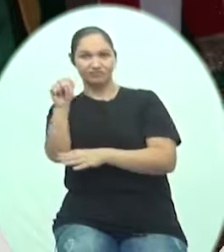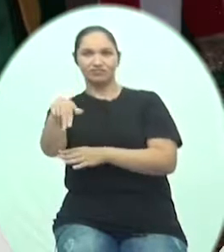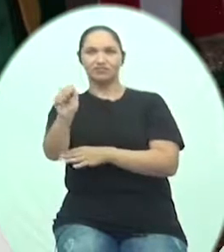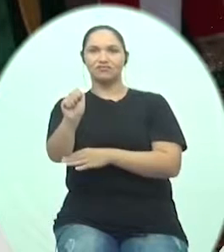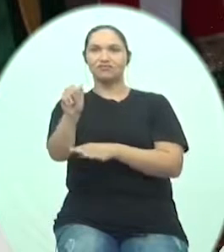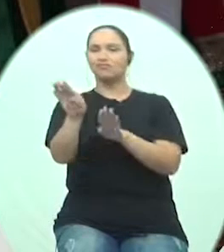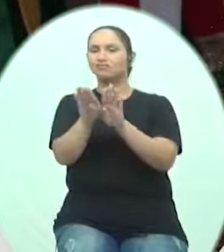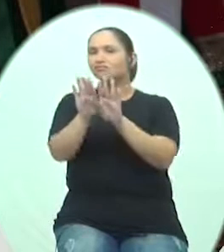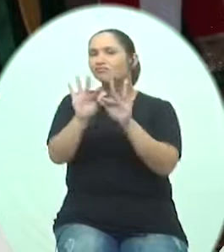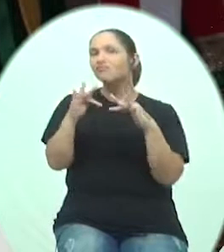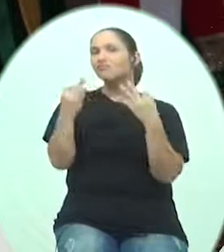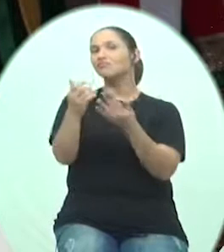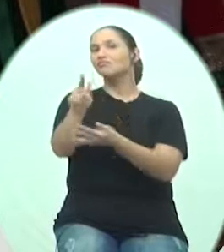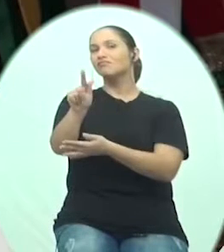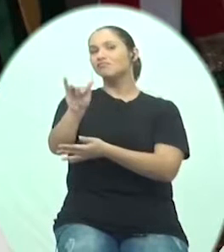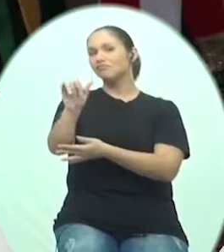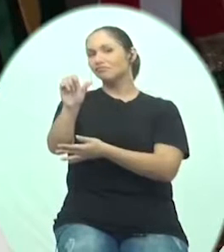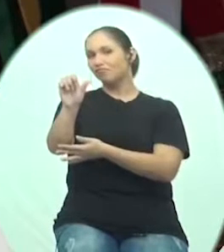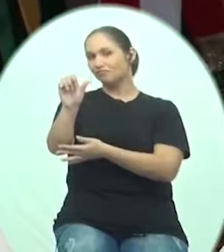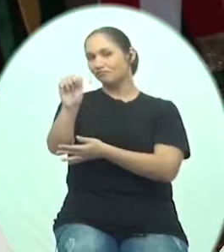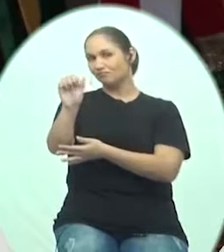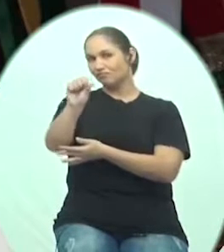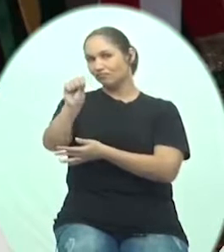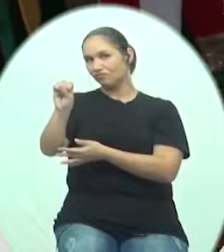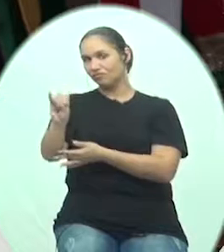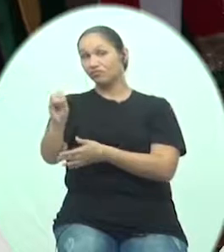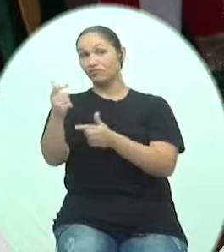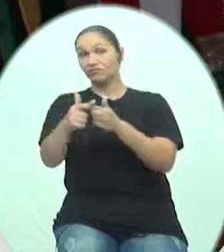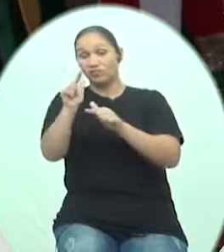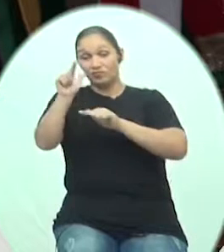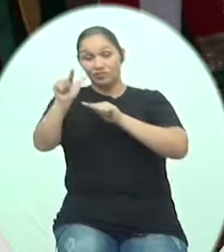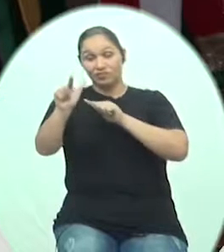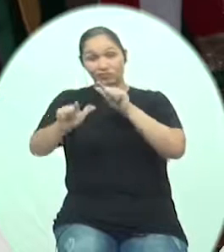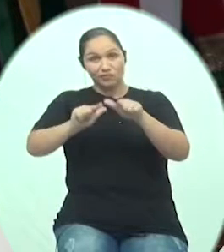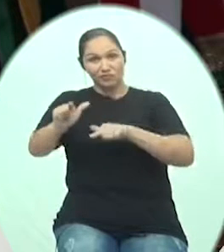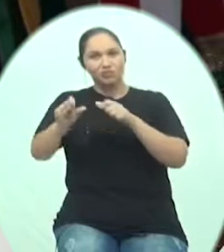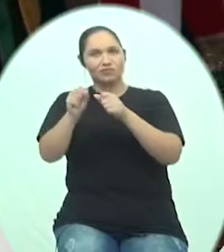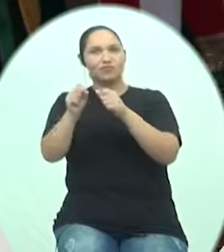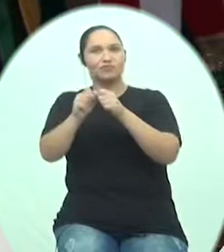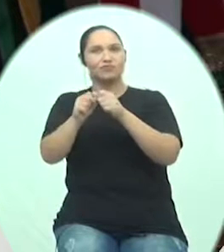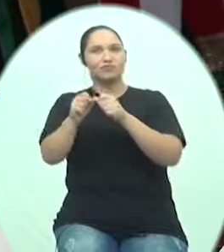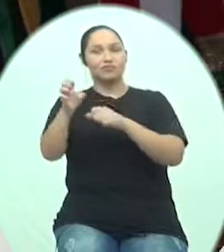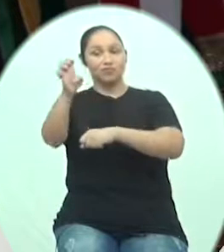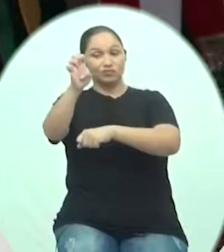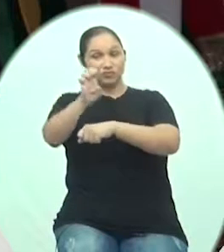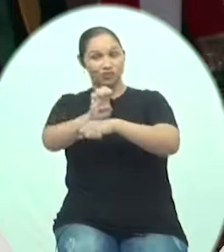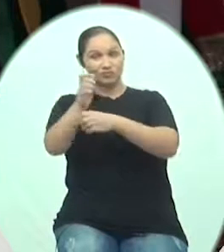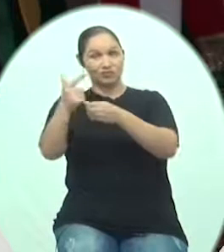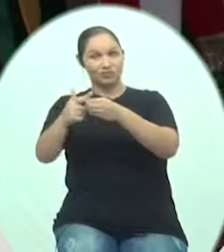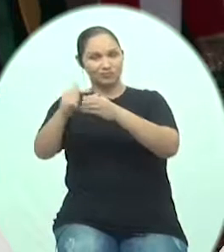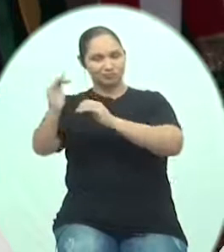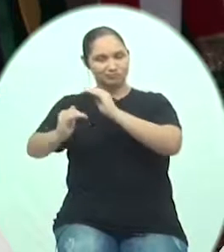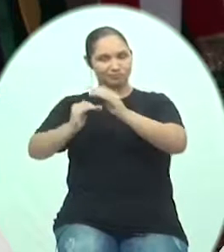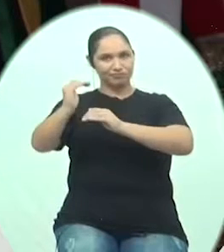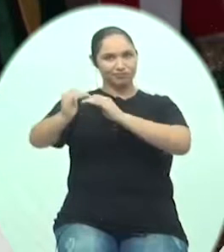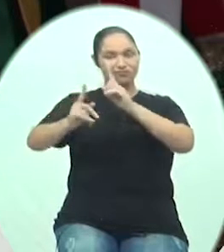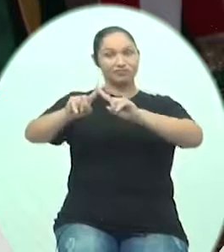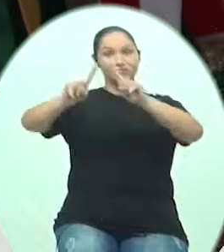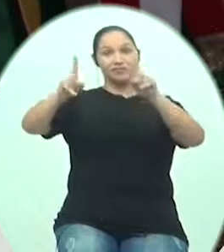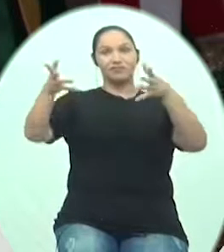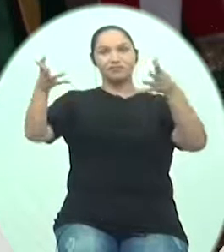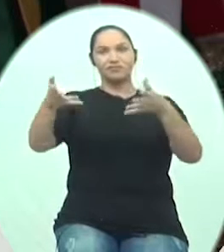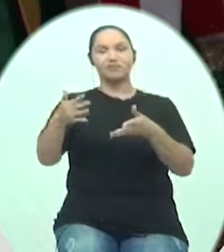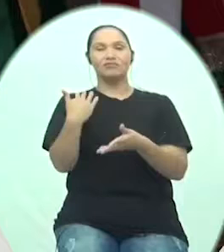pelo desenvolvimento do nosso Estado mas falamos aqui da nossa região Quanto quanto a rede JA